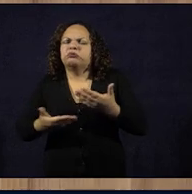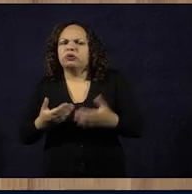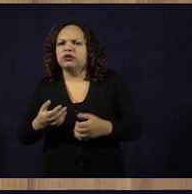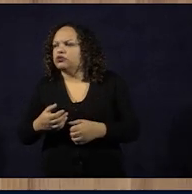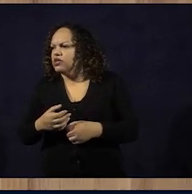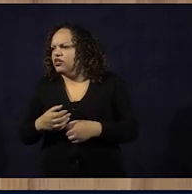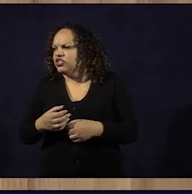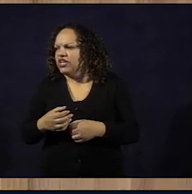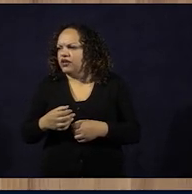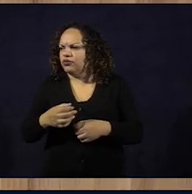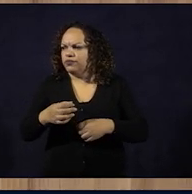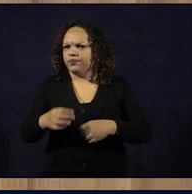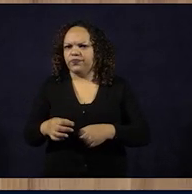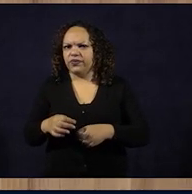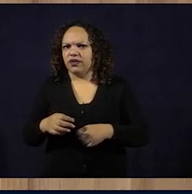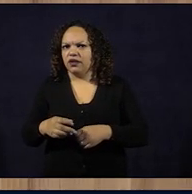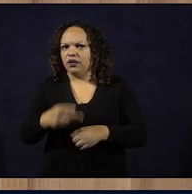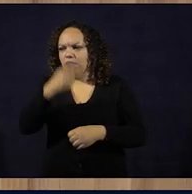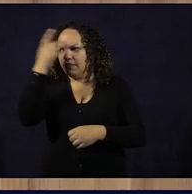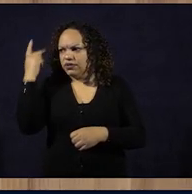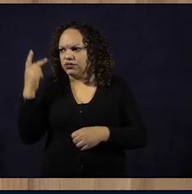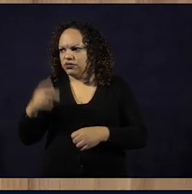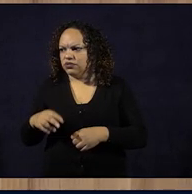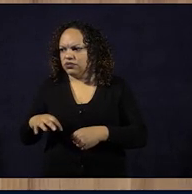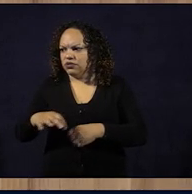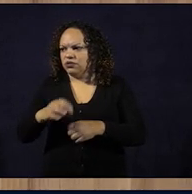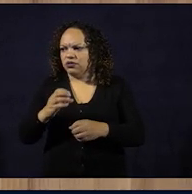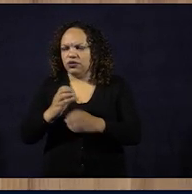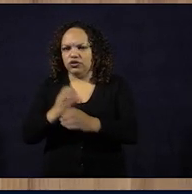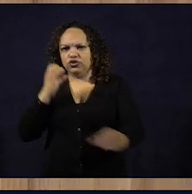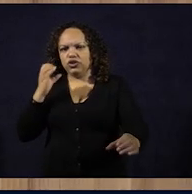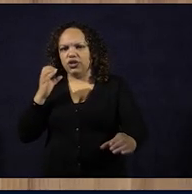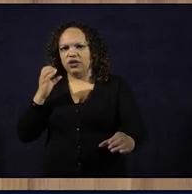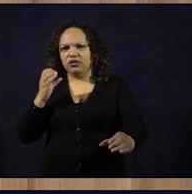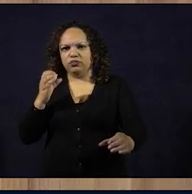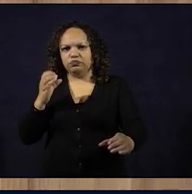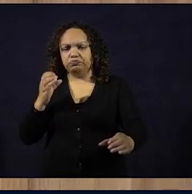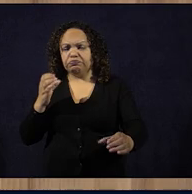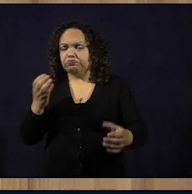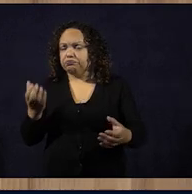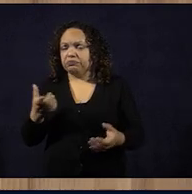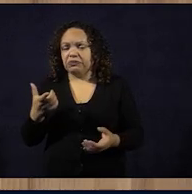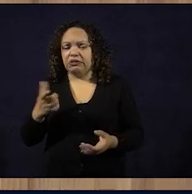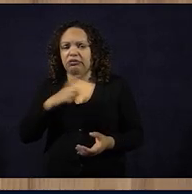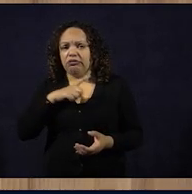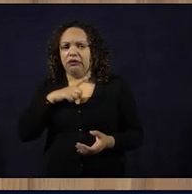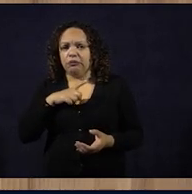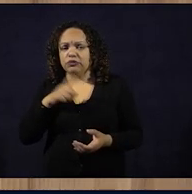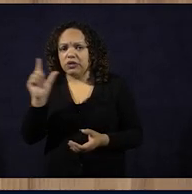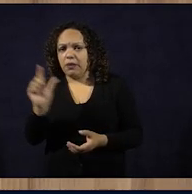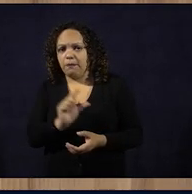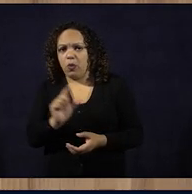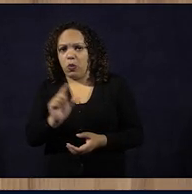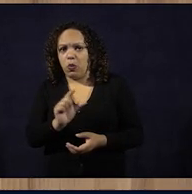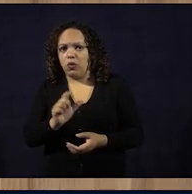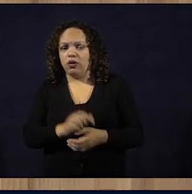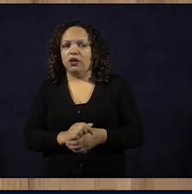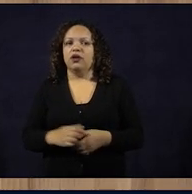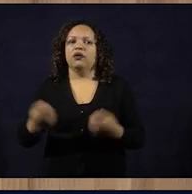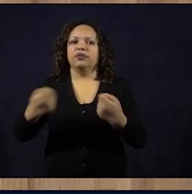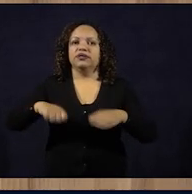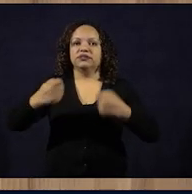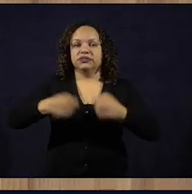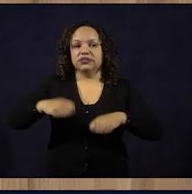a Índia em relação aos Estados Unidos e a China muito um número muito menor então é preciso que o setor privado